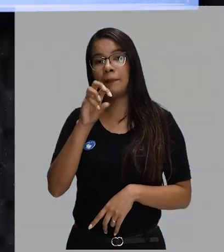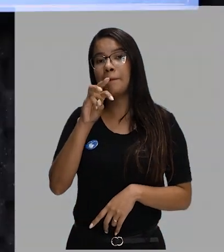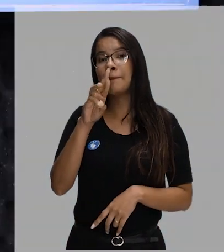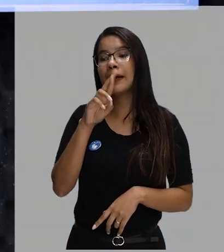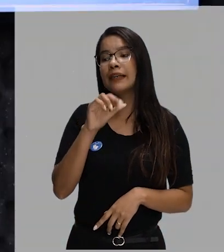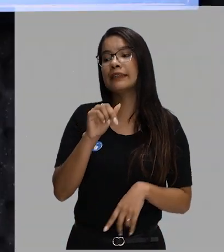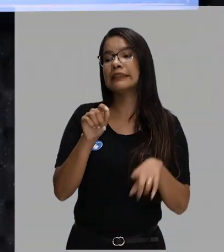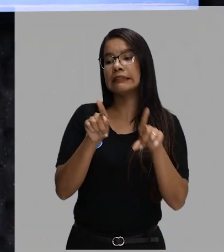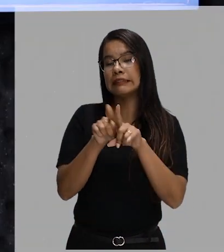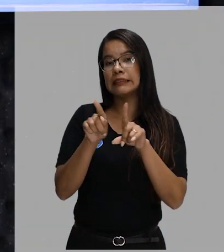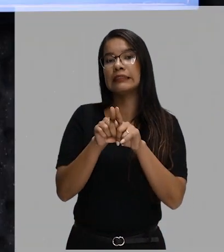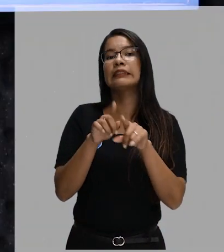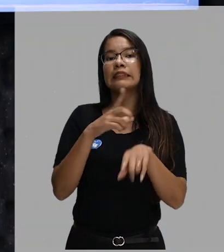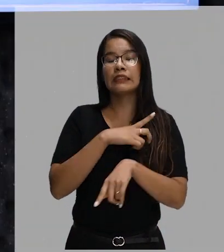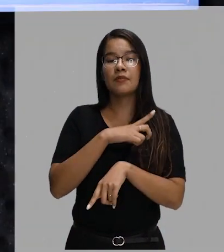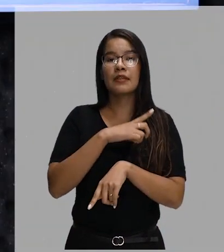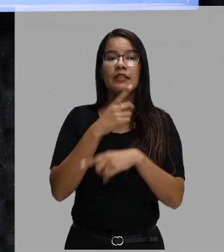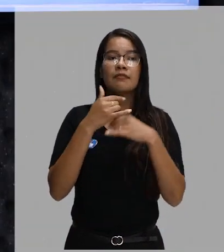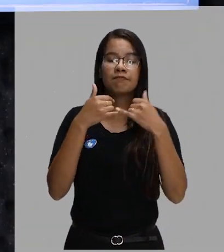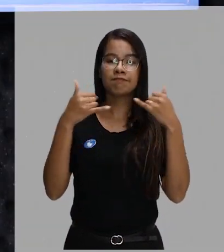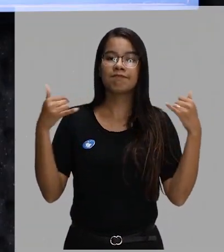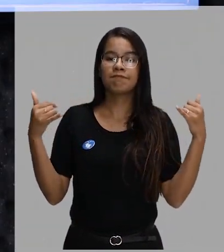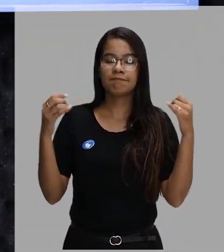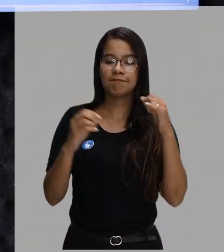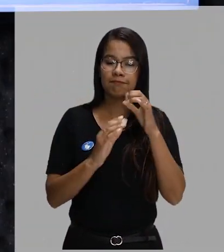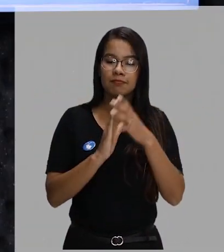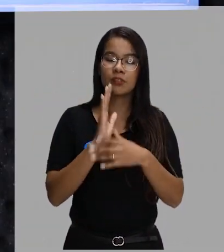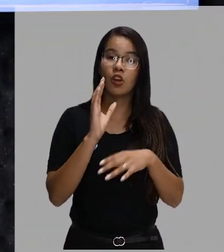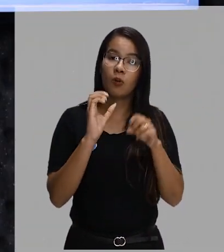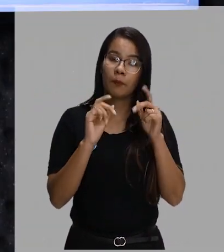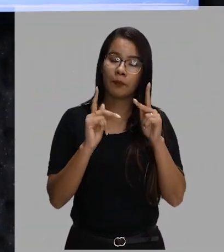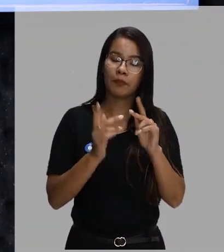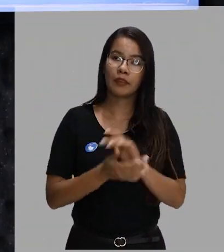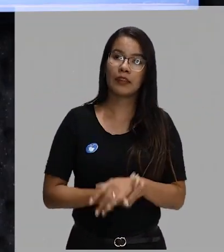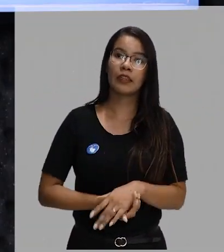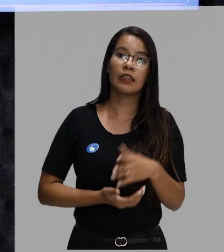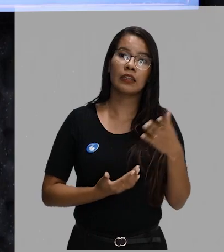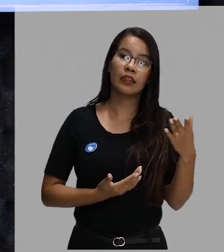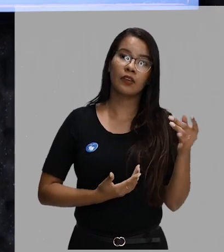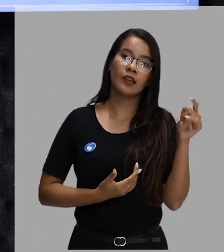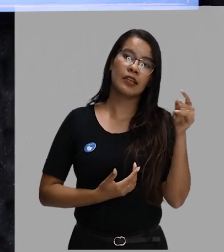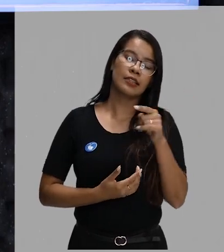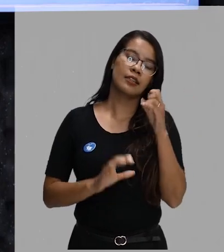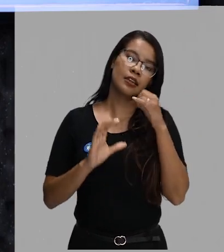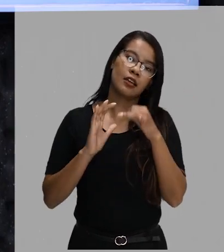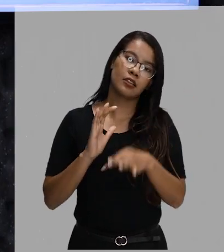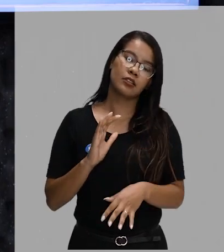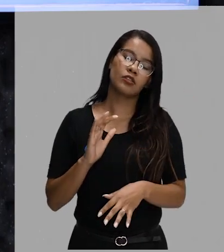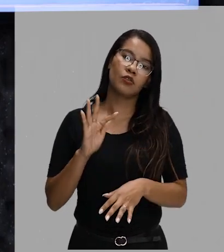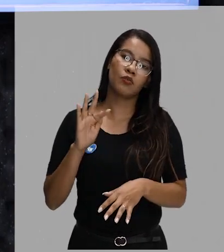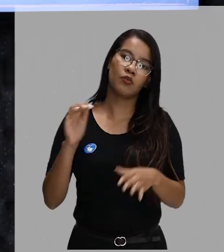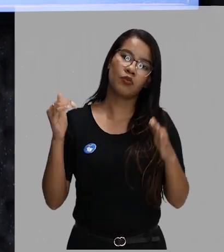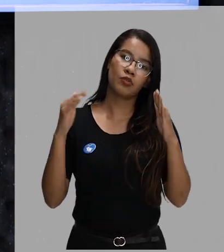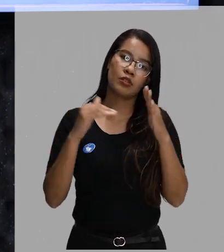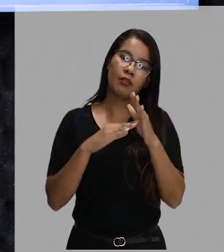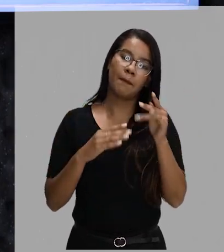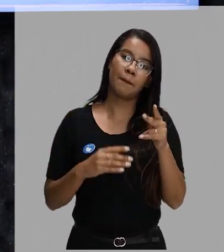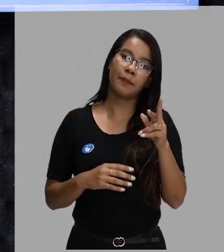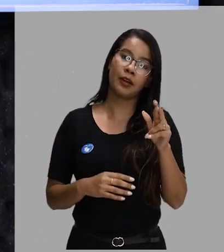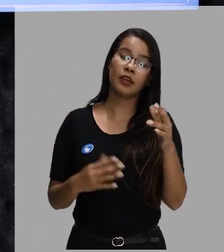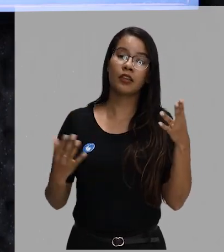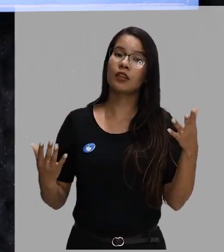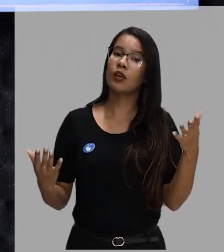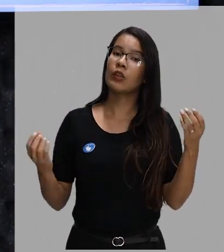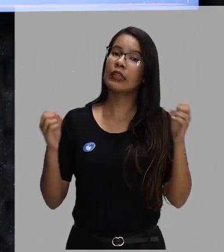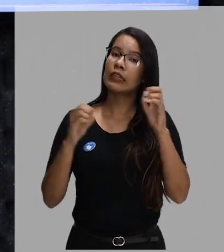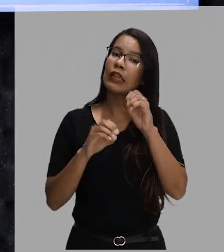uma simetria em relação à origem. Ok? Então, essa é a característica de função par. Pessoal, então